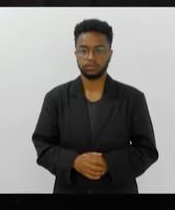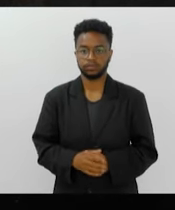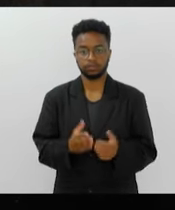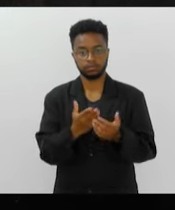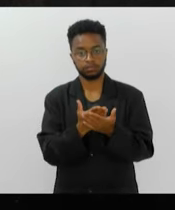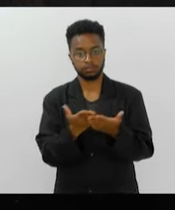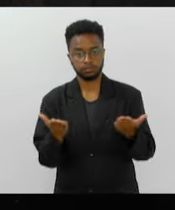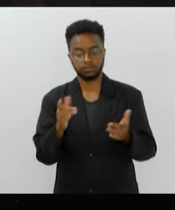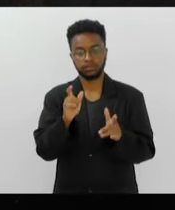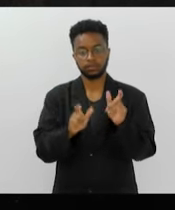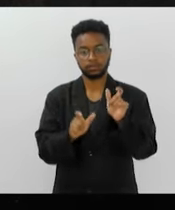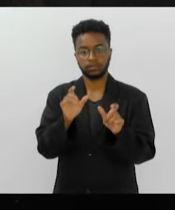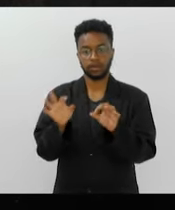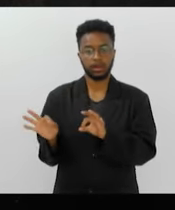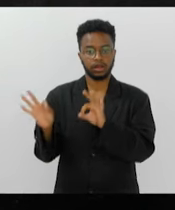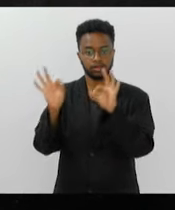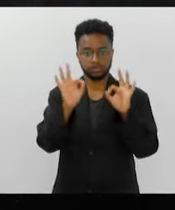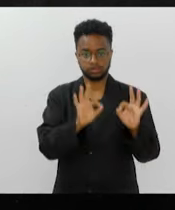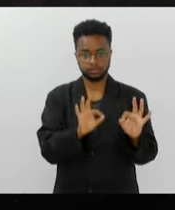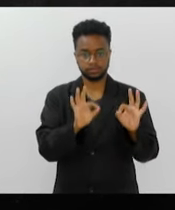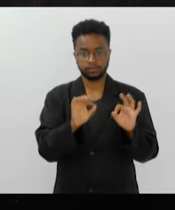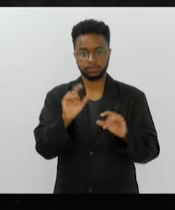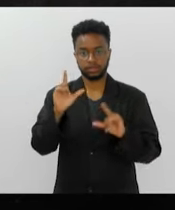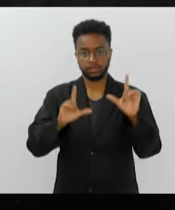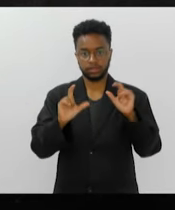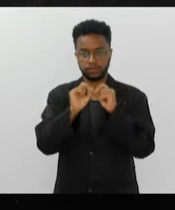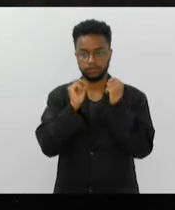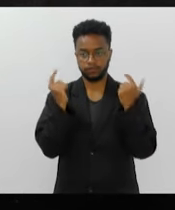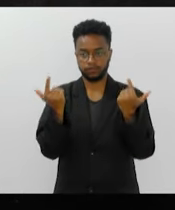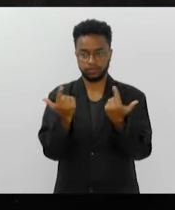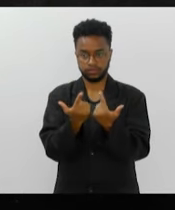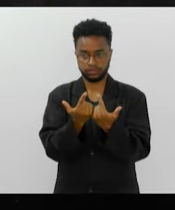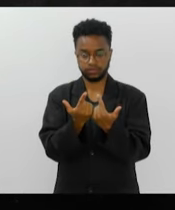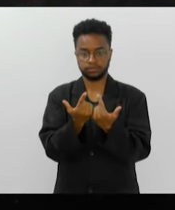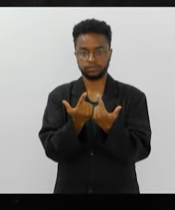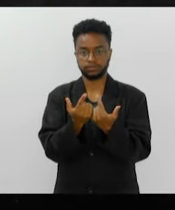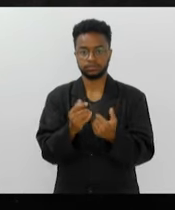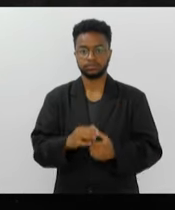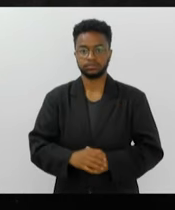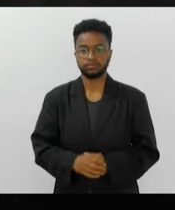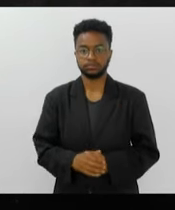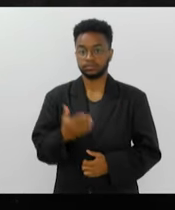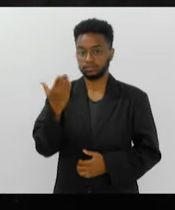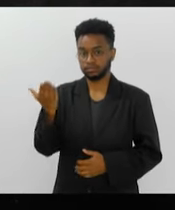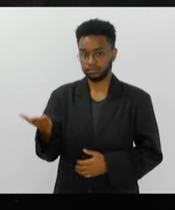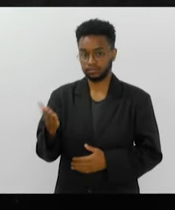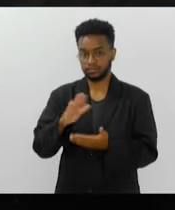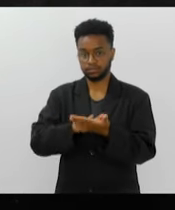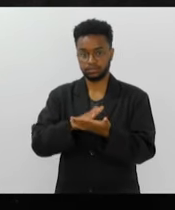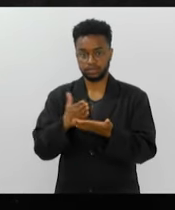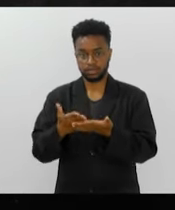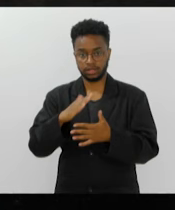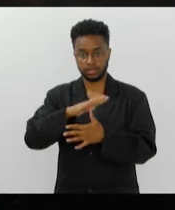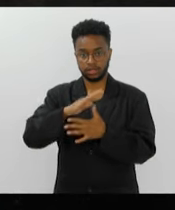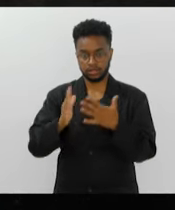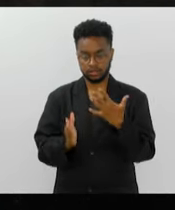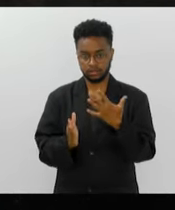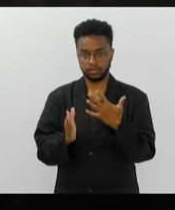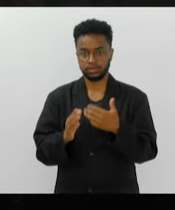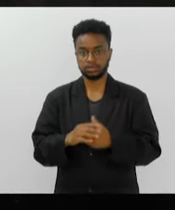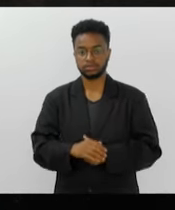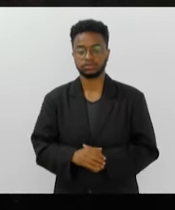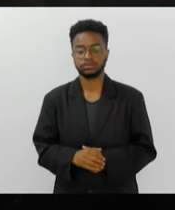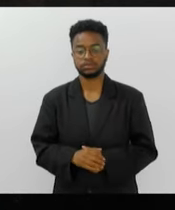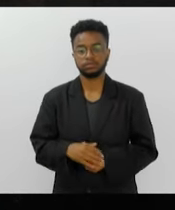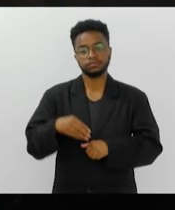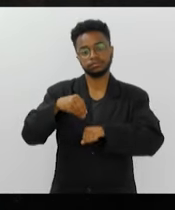senhores telespectadores da TV alerge intérprete da língua de libras